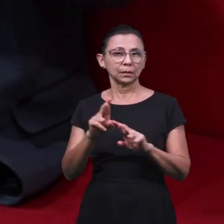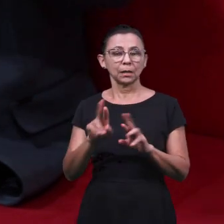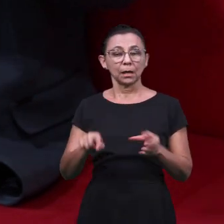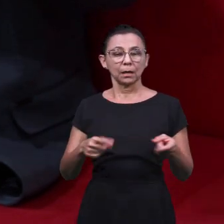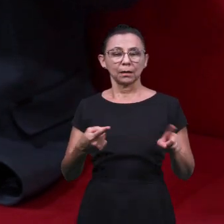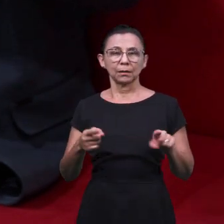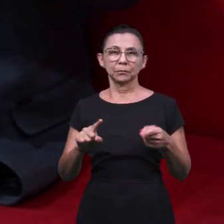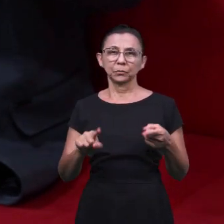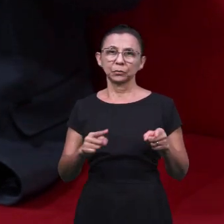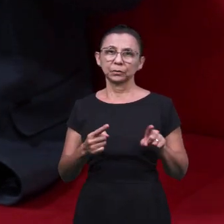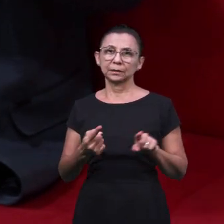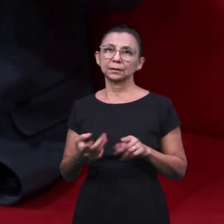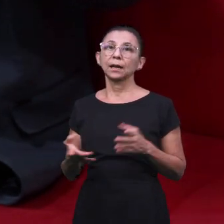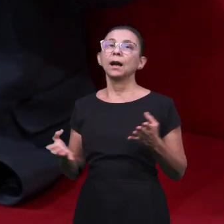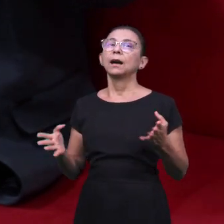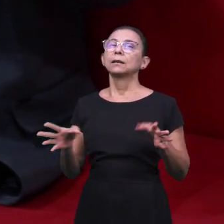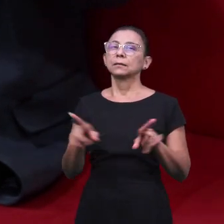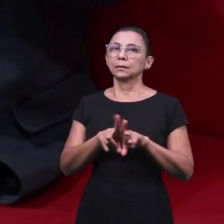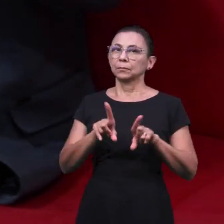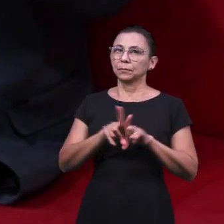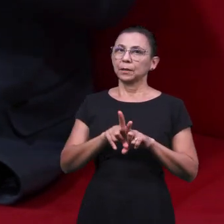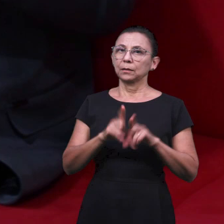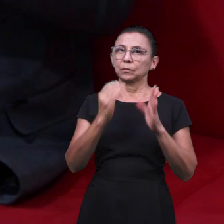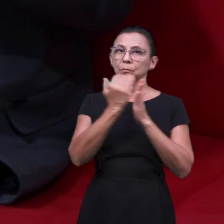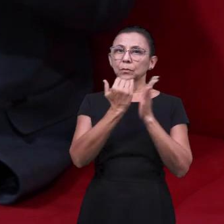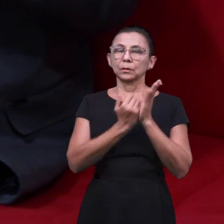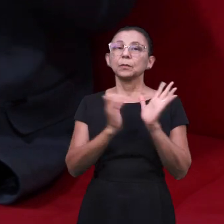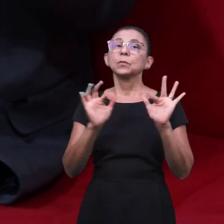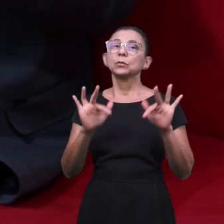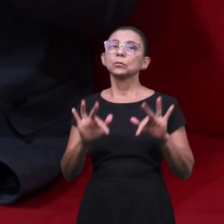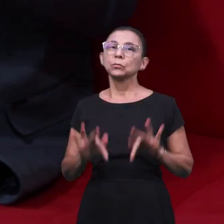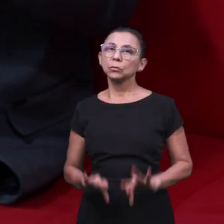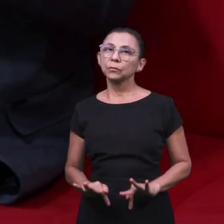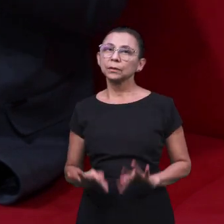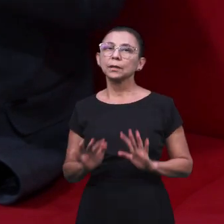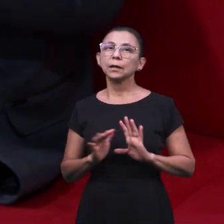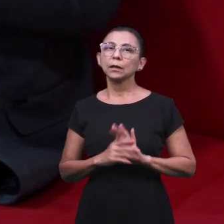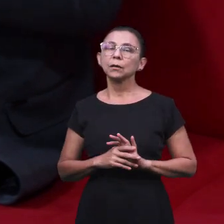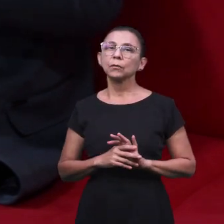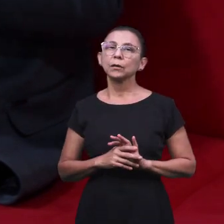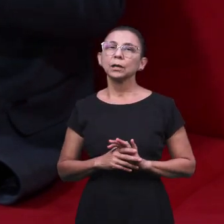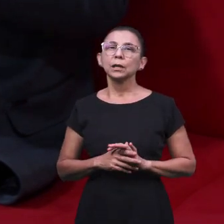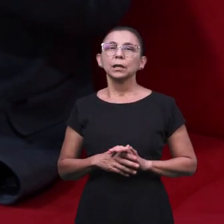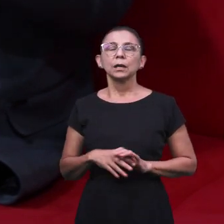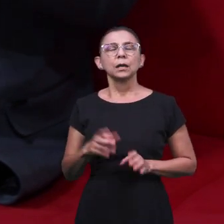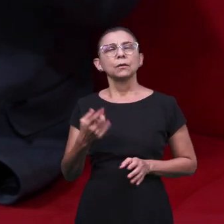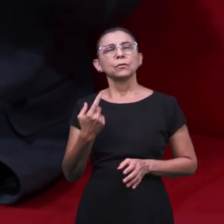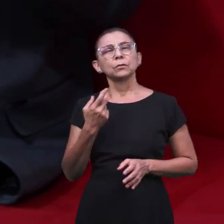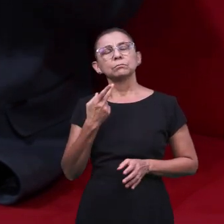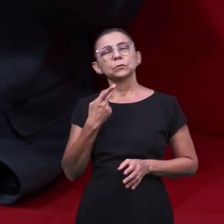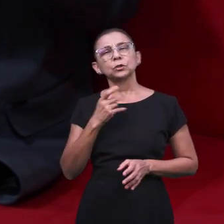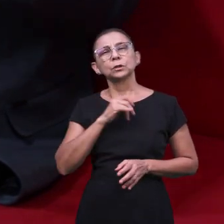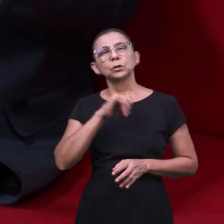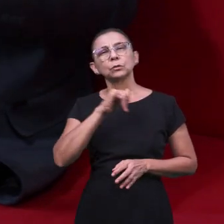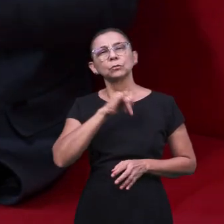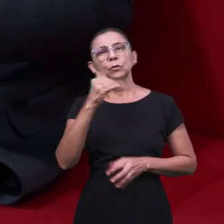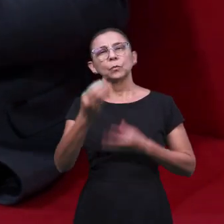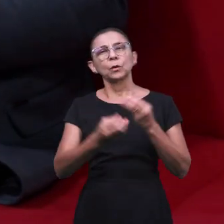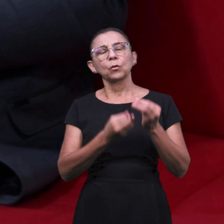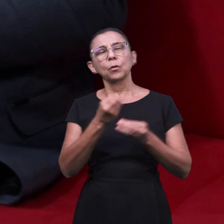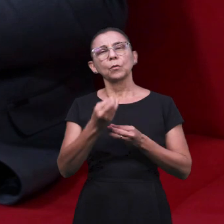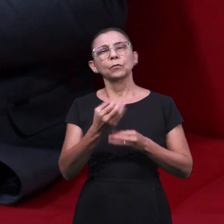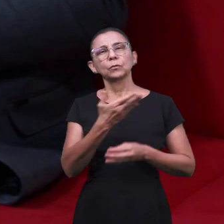no final aqui desse programa, eu vou falar onde você pode, inclusive, ter acesso à biografia e também a todo o